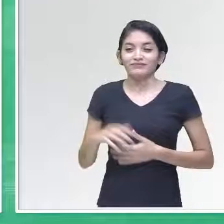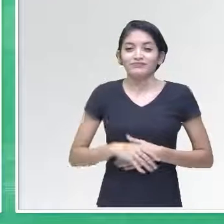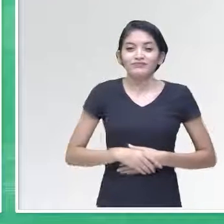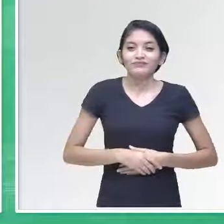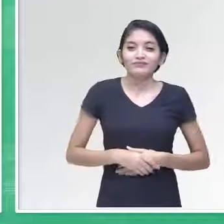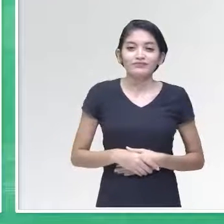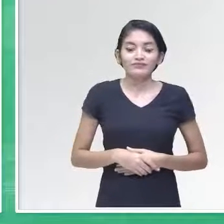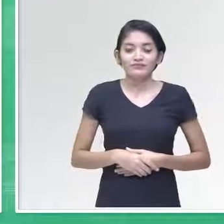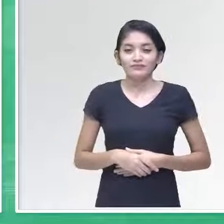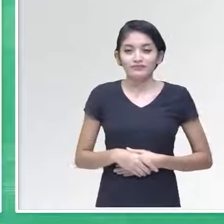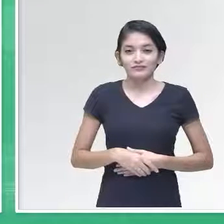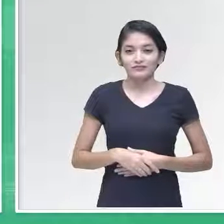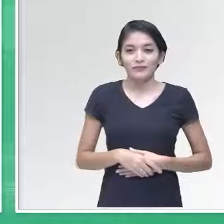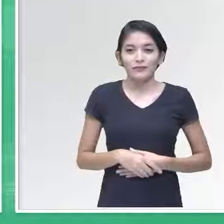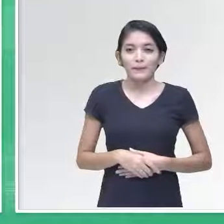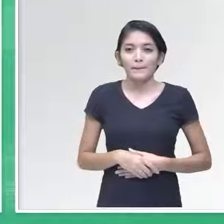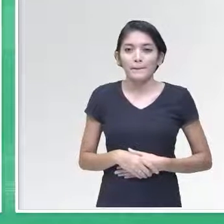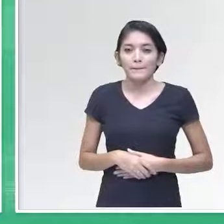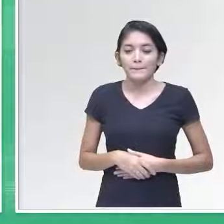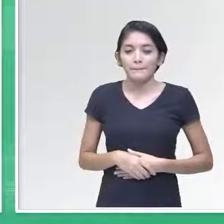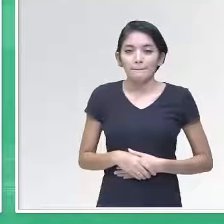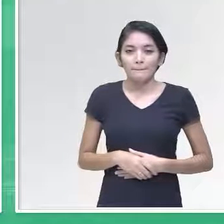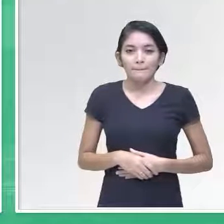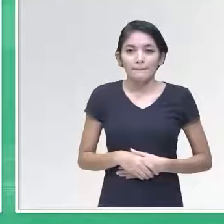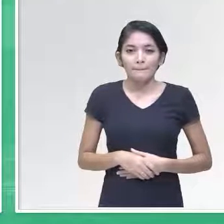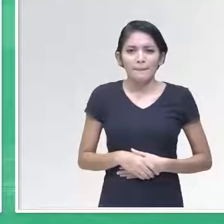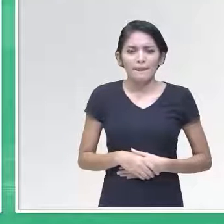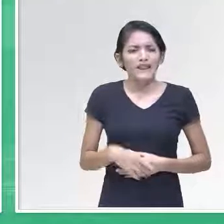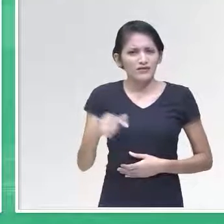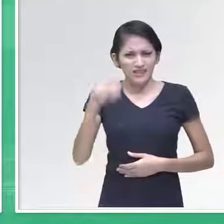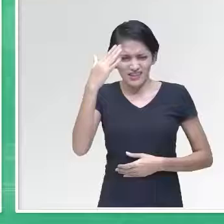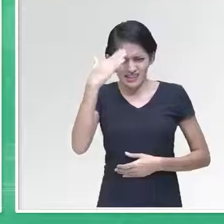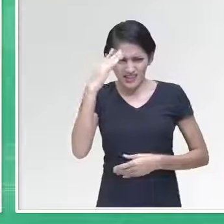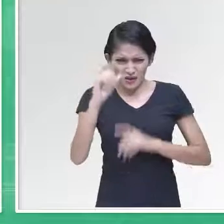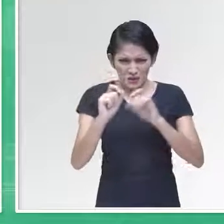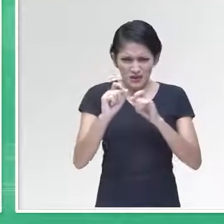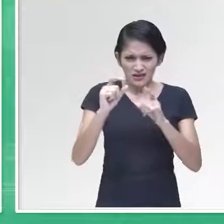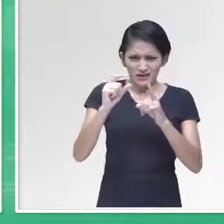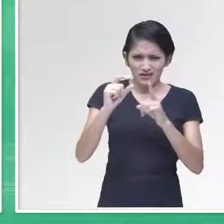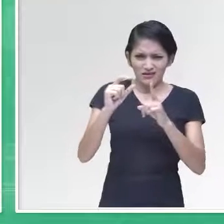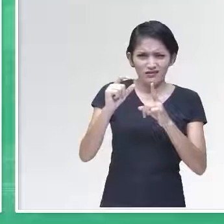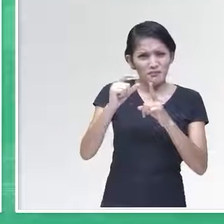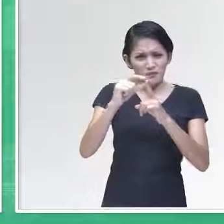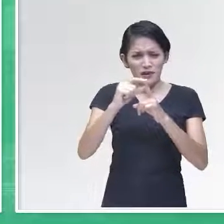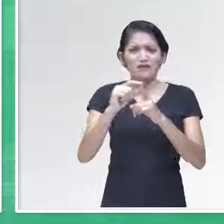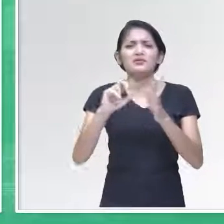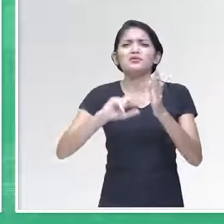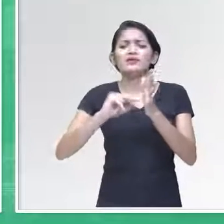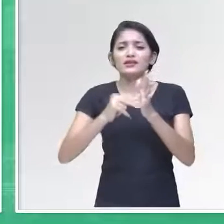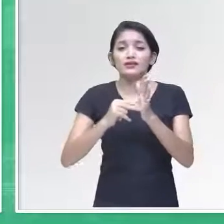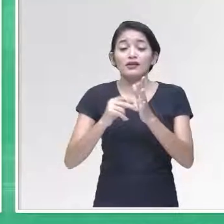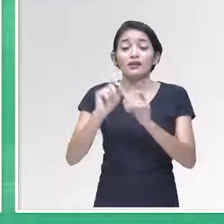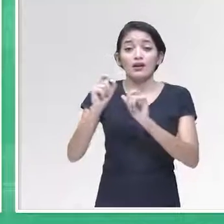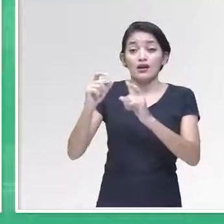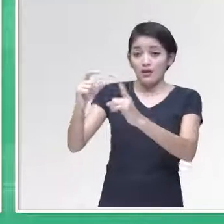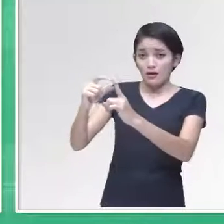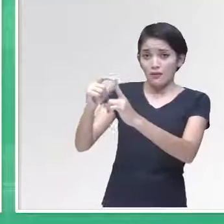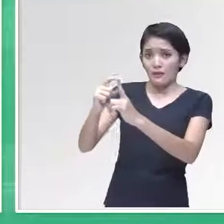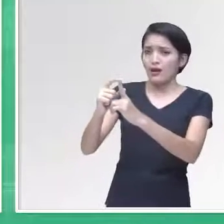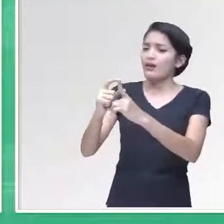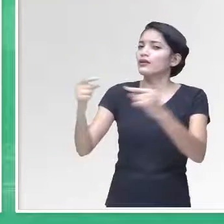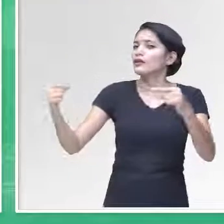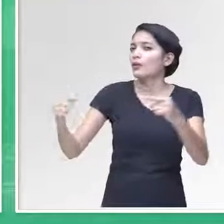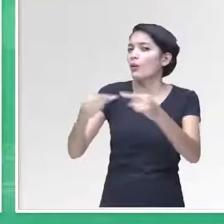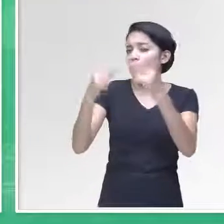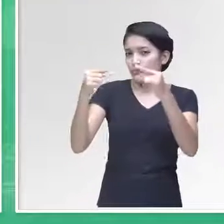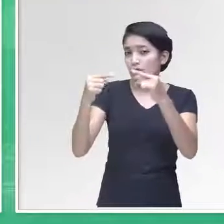tense. Então, vocês entendem o que é isso, passive voice? É uma palavra cognata, né? O que é o cognato? É